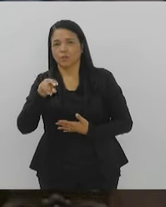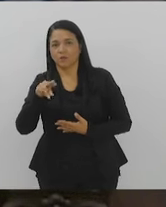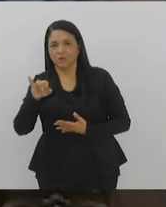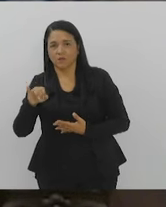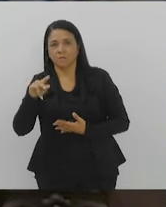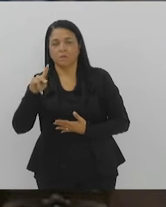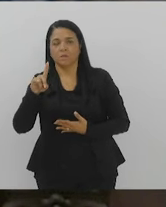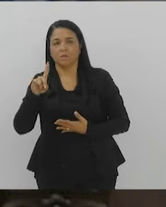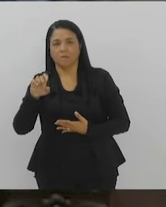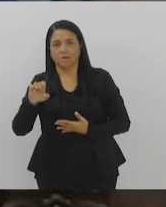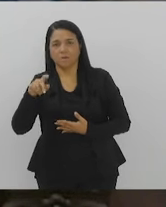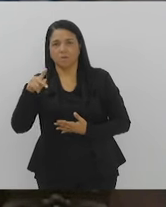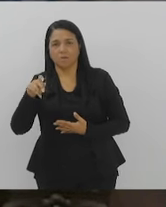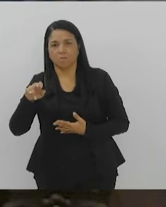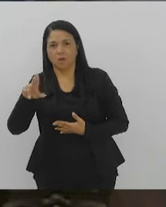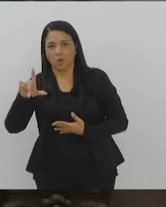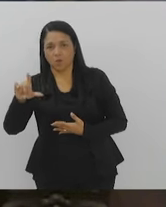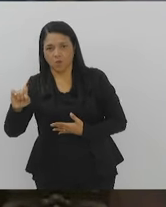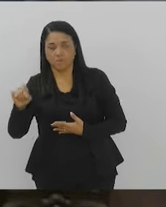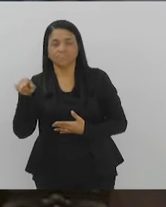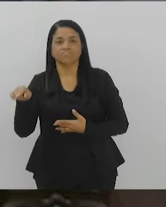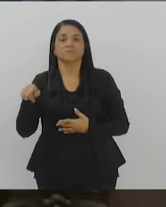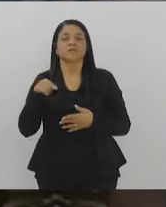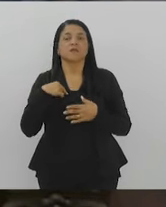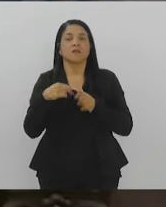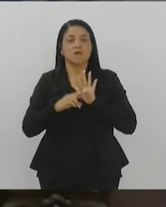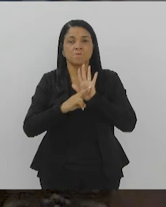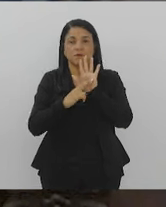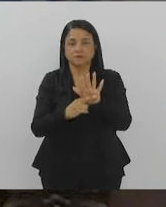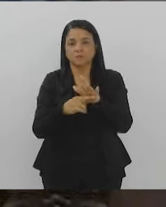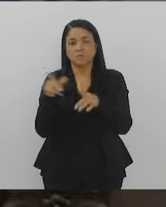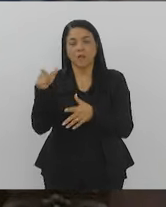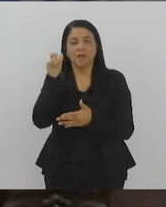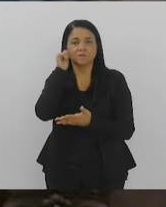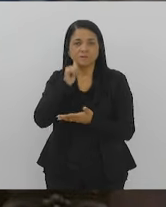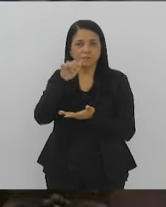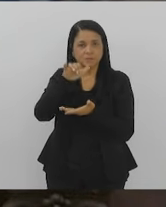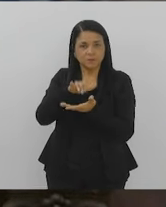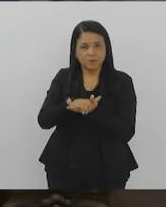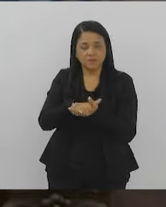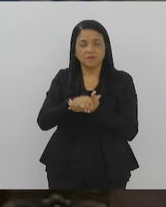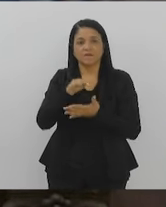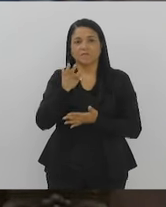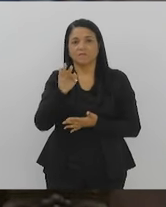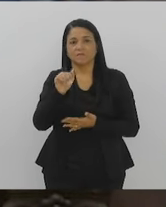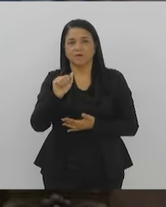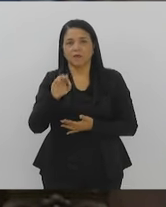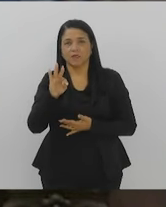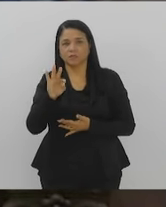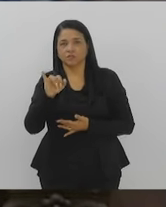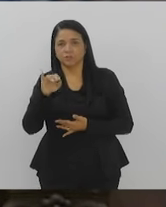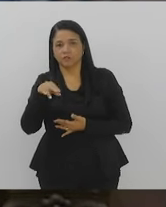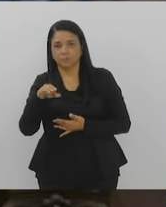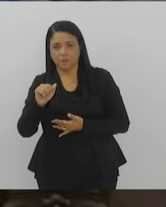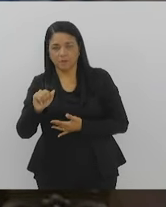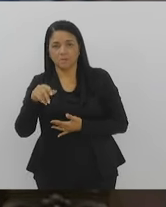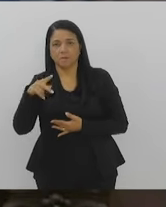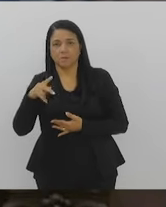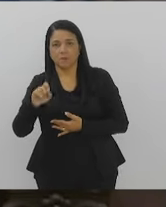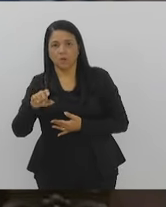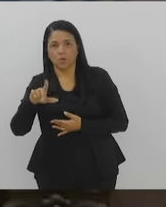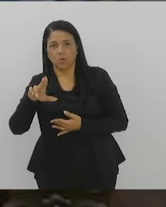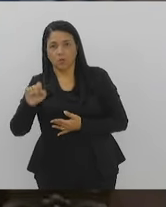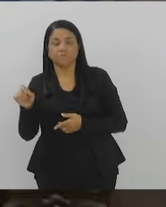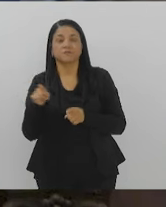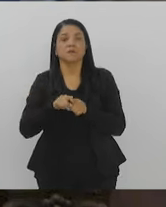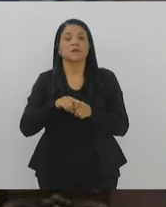representado aqui pela vossa esposa, dona Fátima de Paula, Antônio de Paula, daqui a pouco vou mencionar, e o nosso Renato de